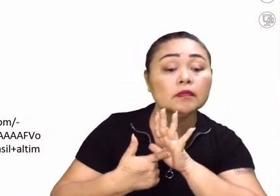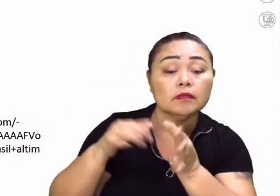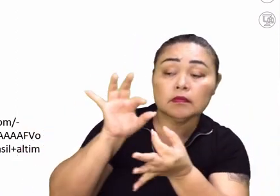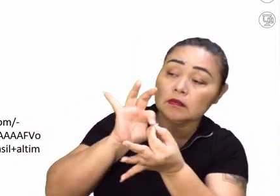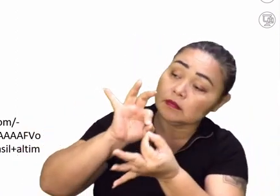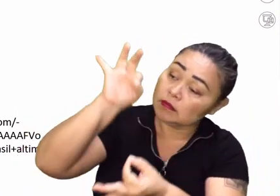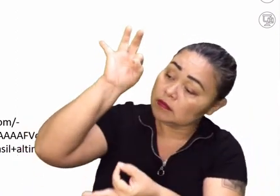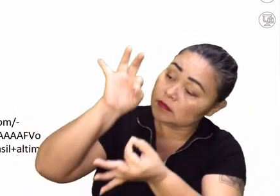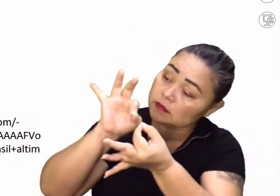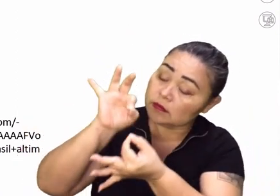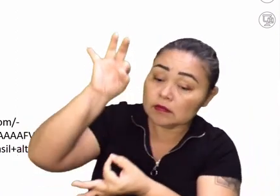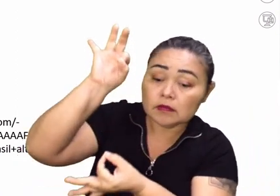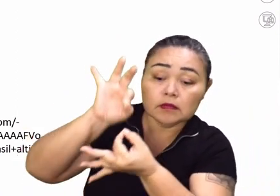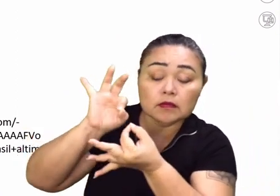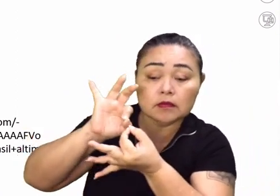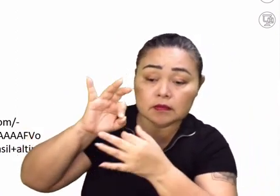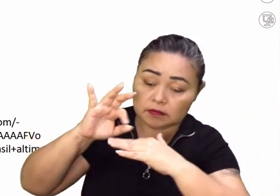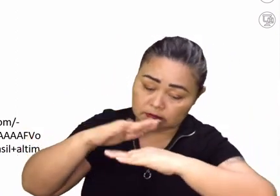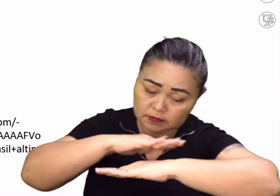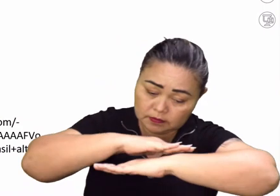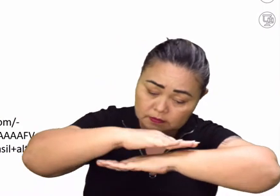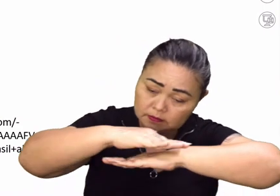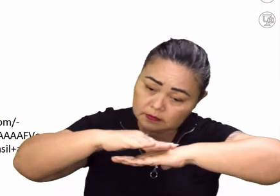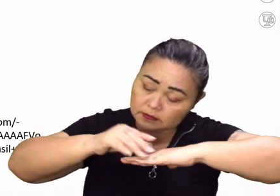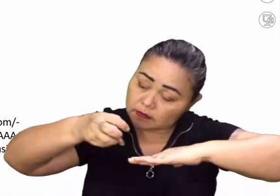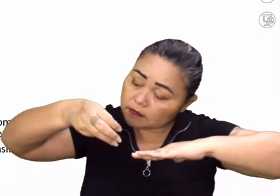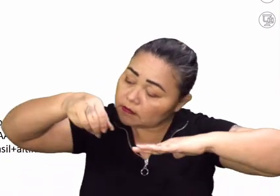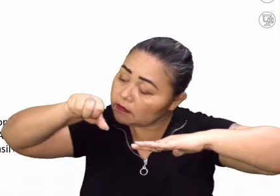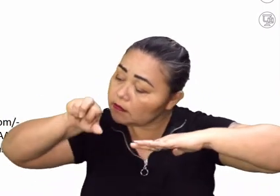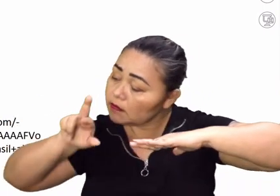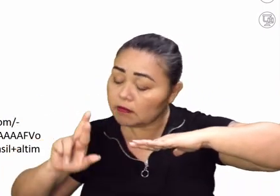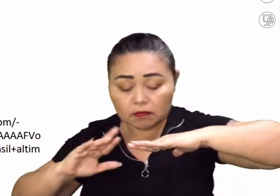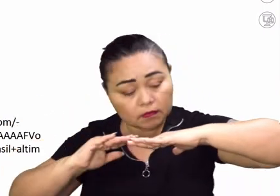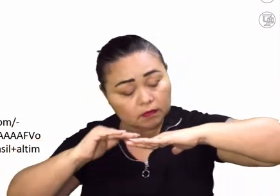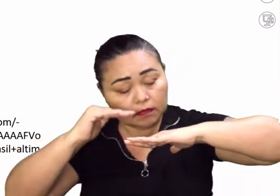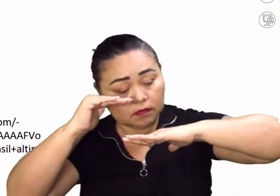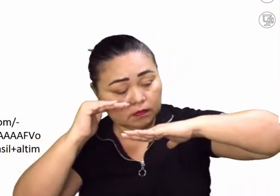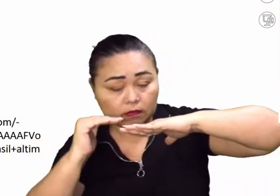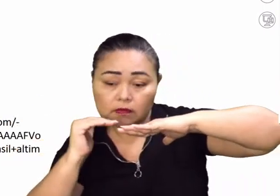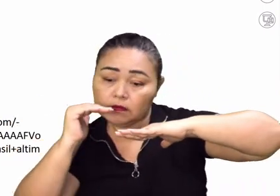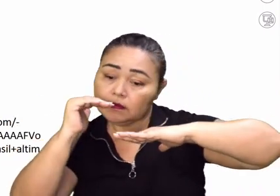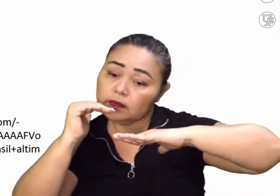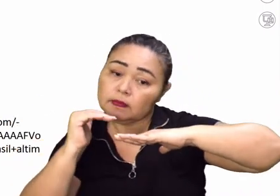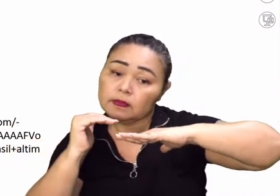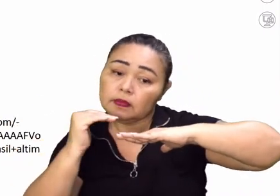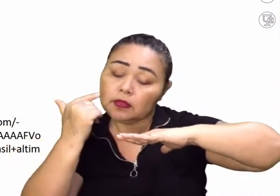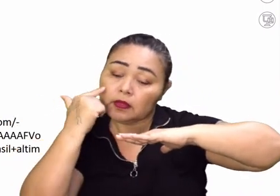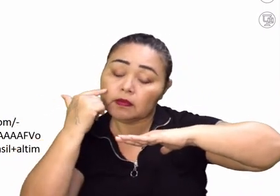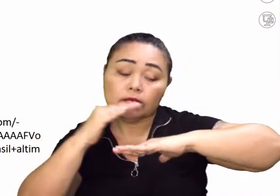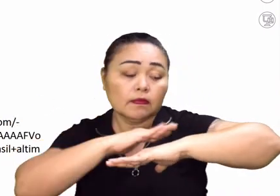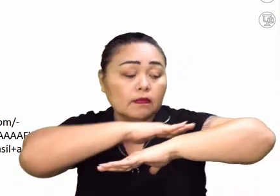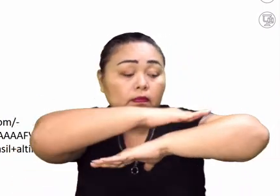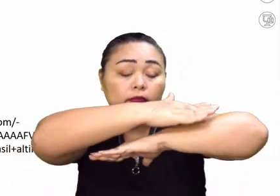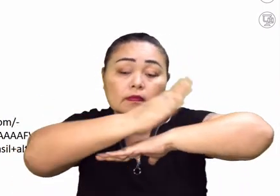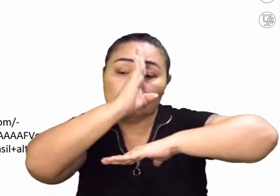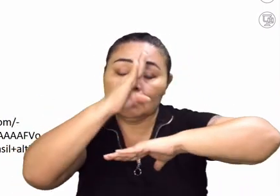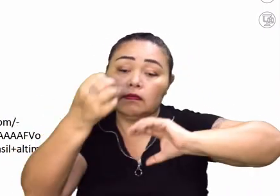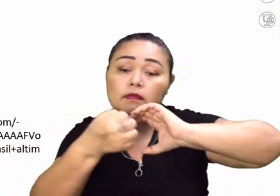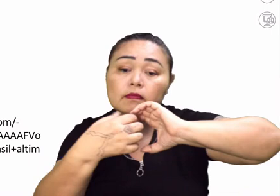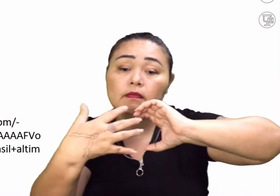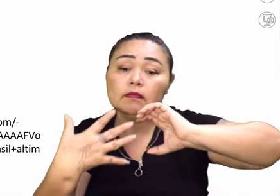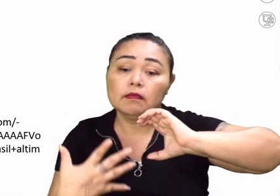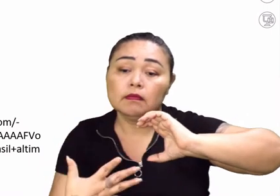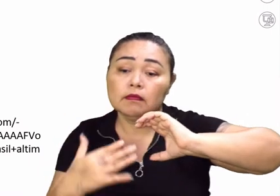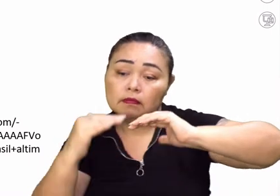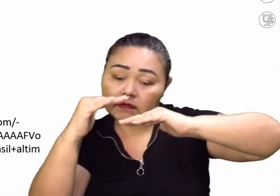altimetrias altitude do terreno aí se a gente observar o relevo do Brasil é caracterizado